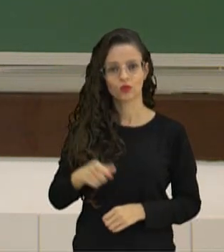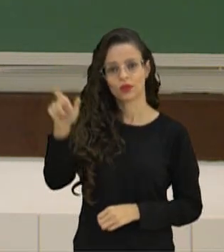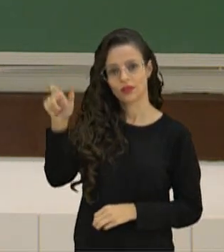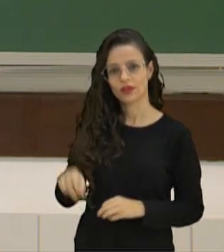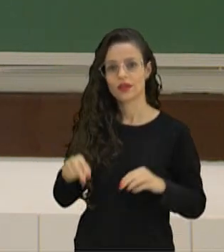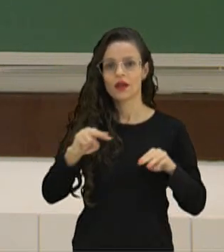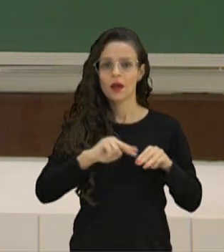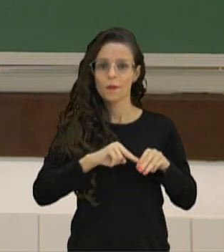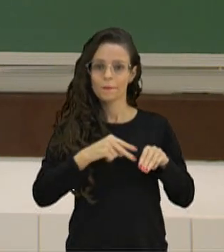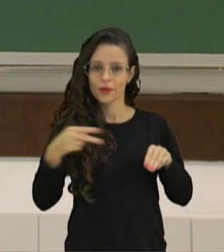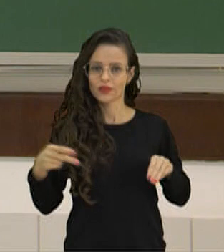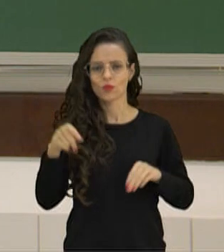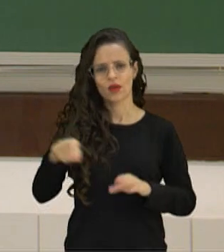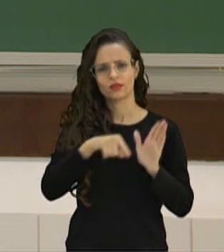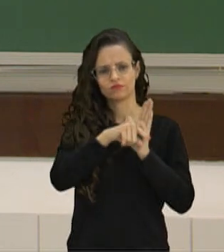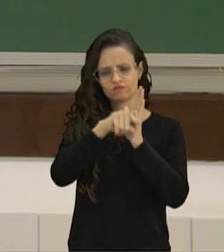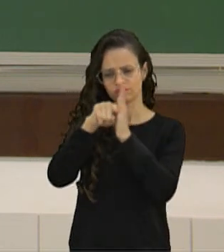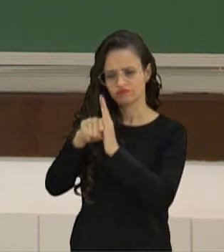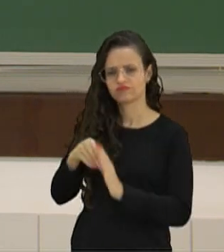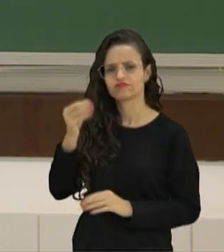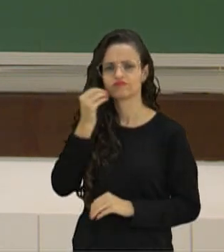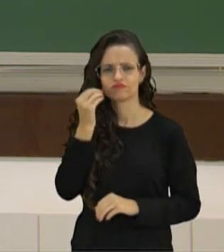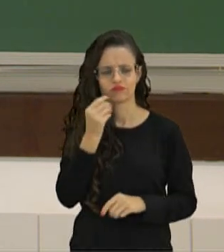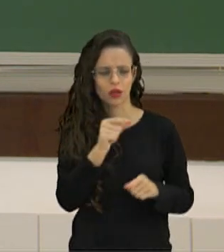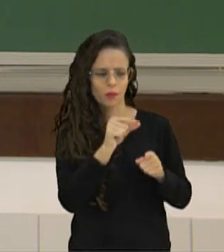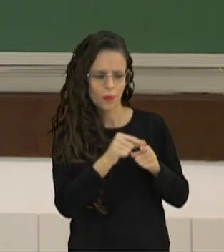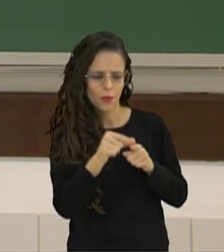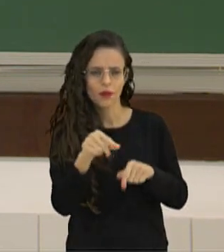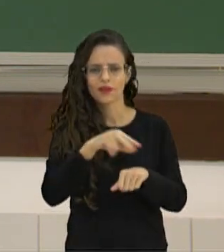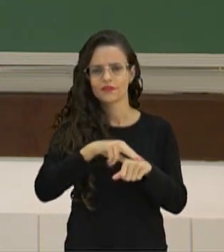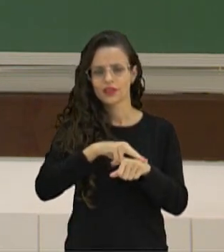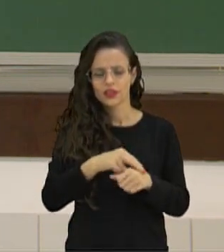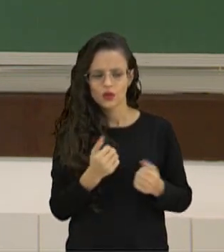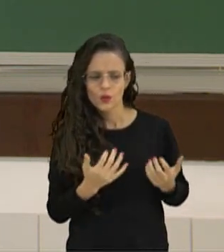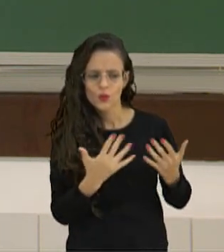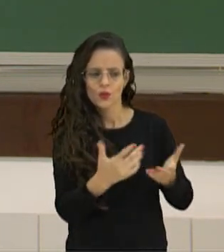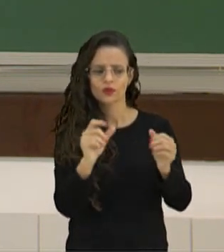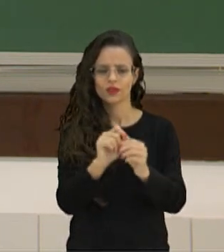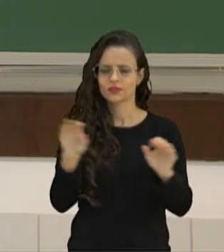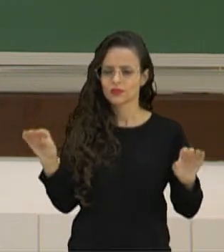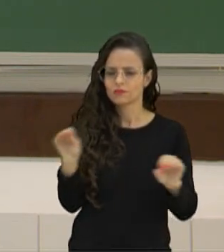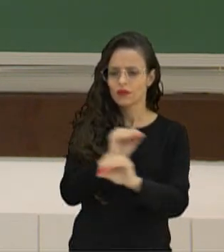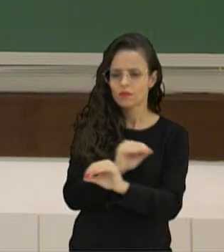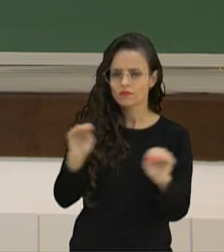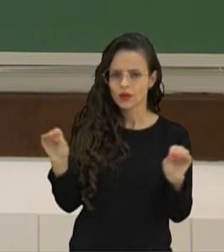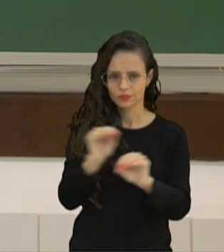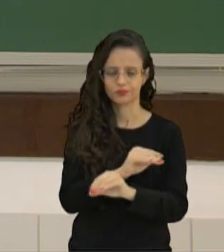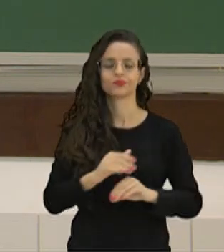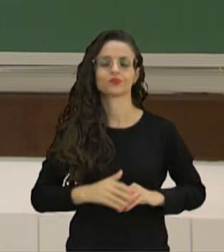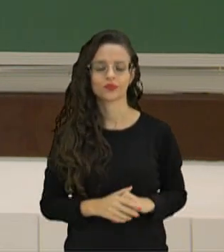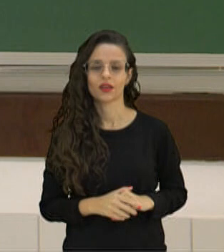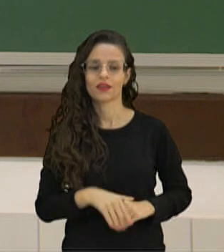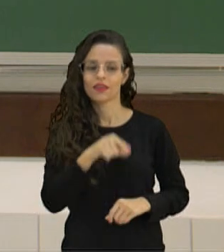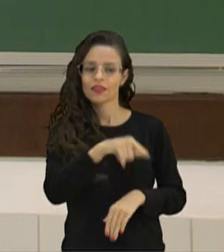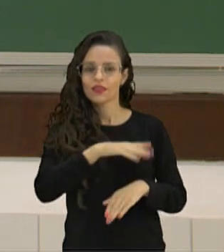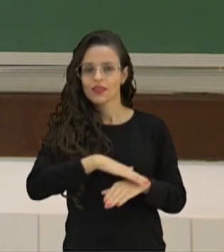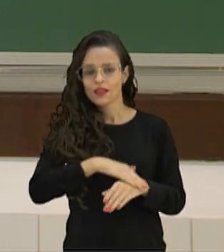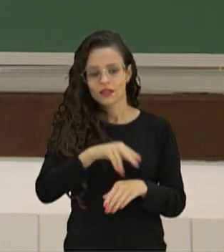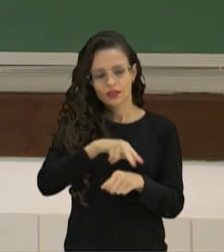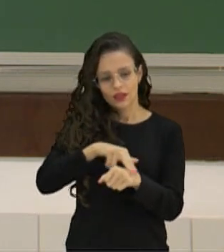que ele estava fazendo lá experimentos, cultivando ervilhas, fazendo cruzamento entre ervilhas, que as ervilhas